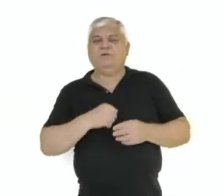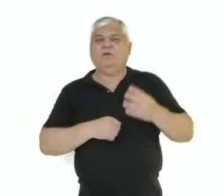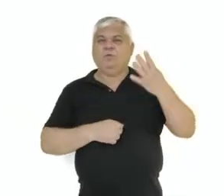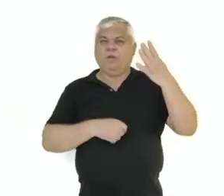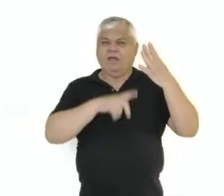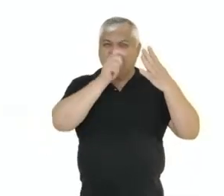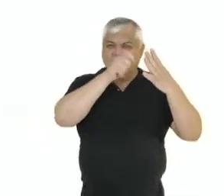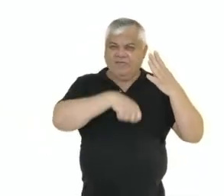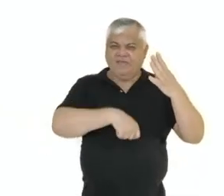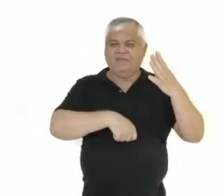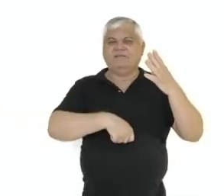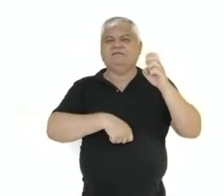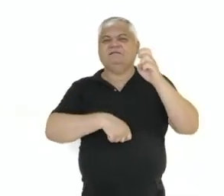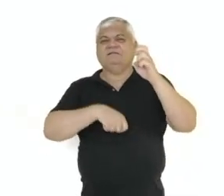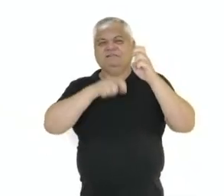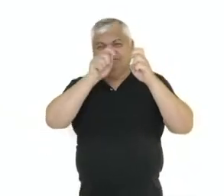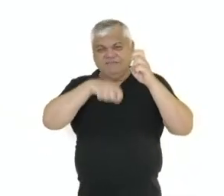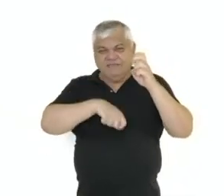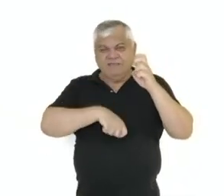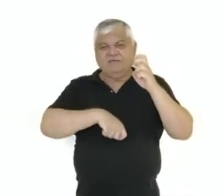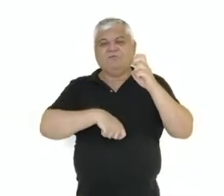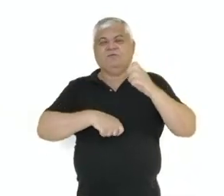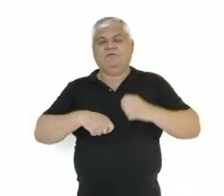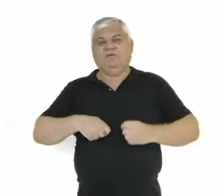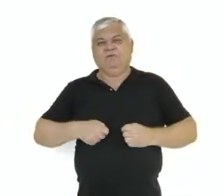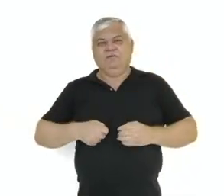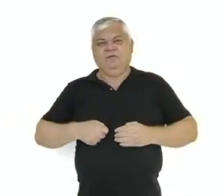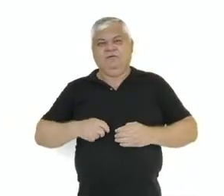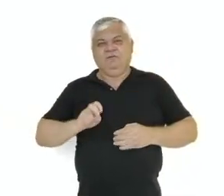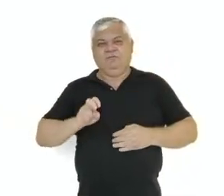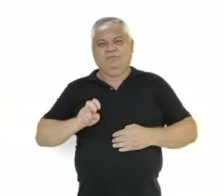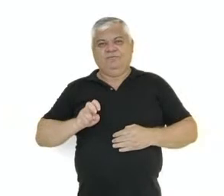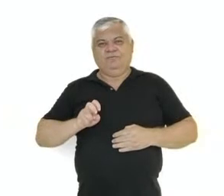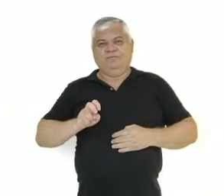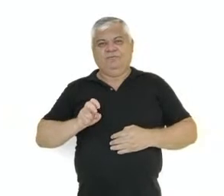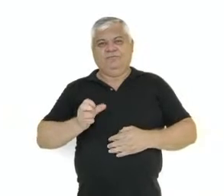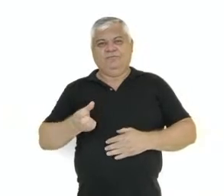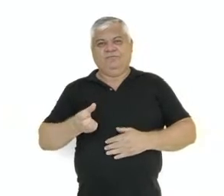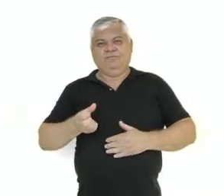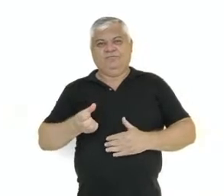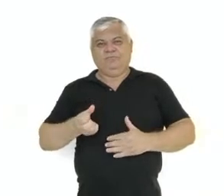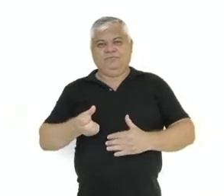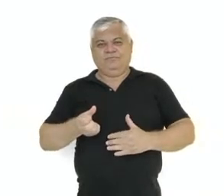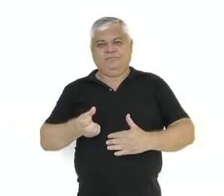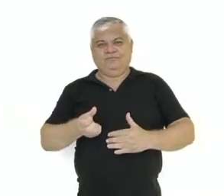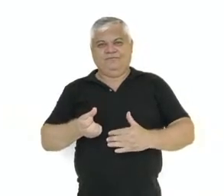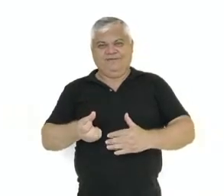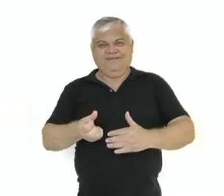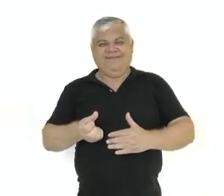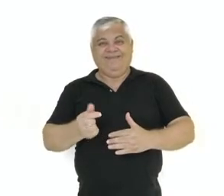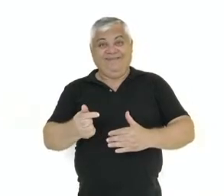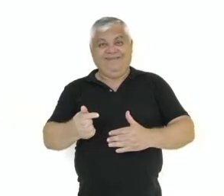e olha como que está a barriga dela já na semana, até 27 semanas.